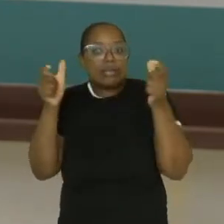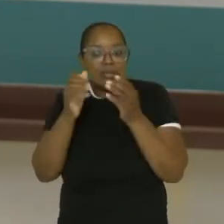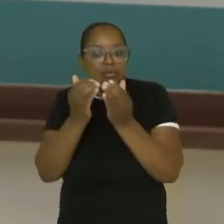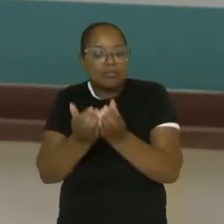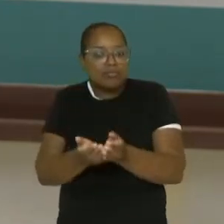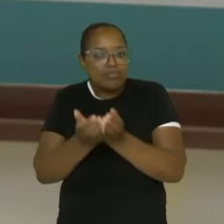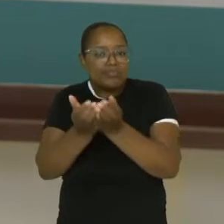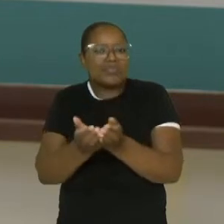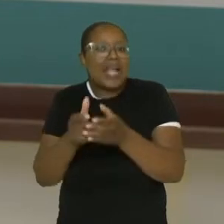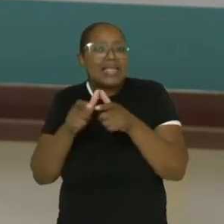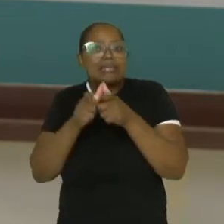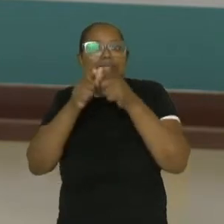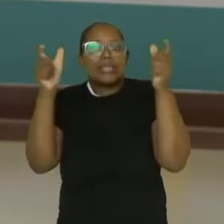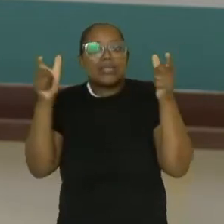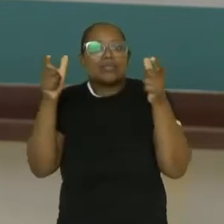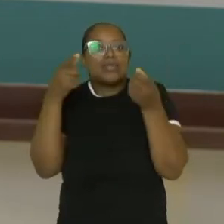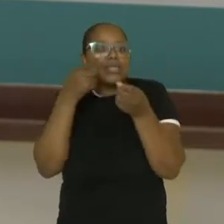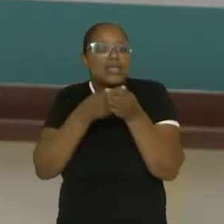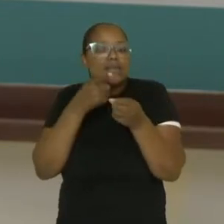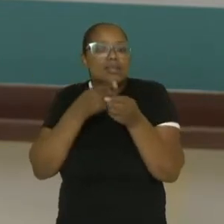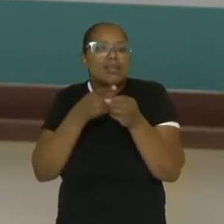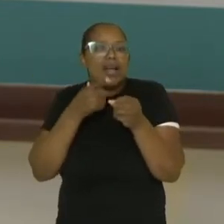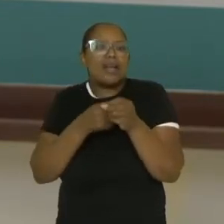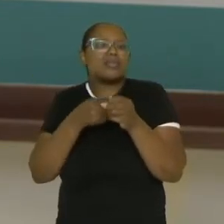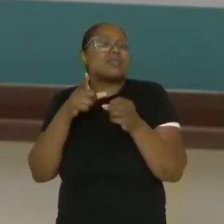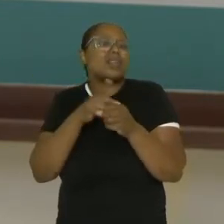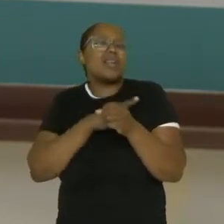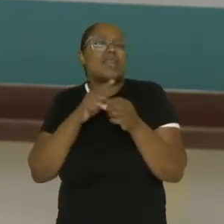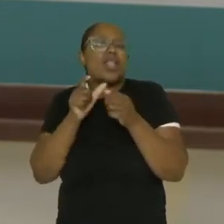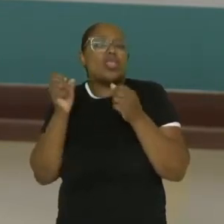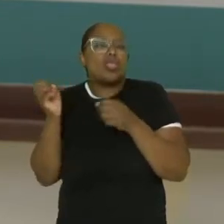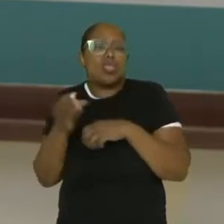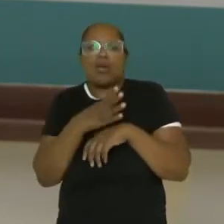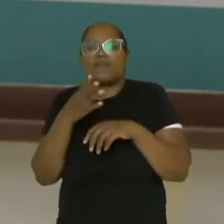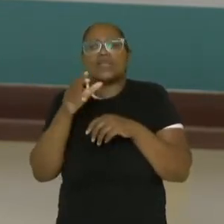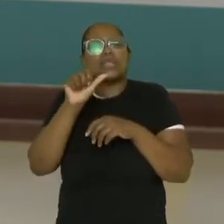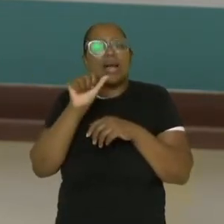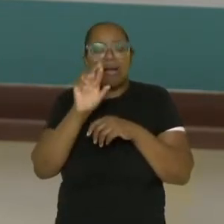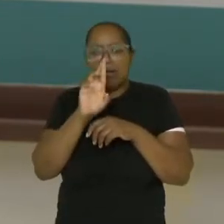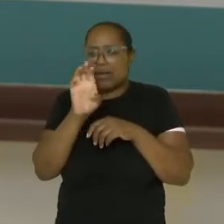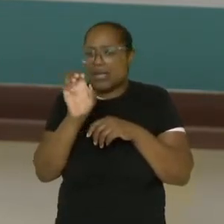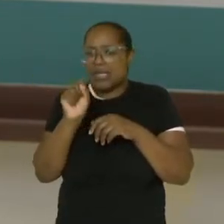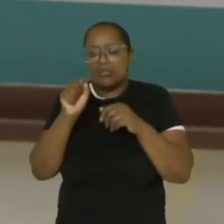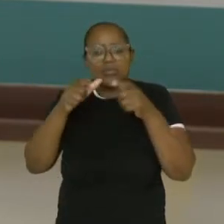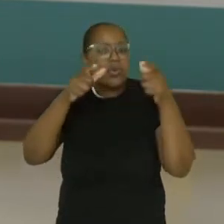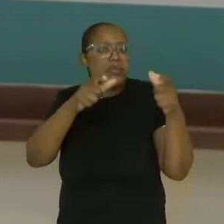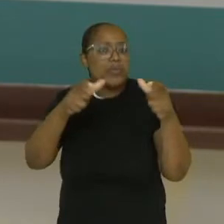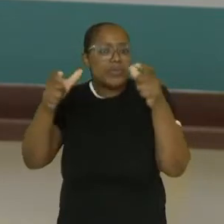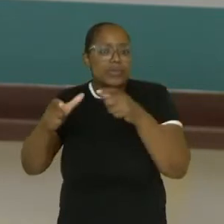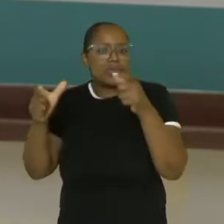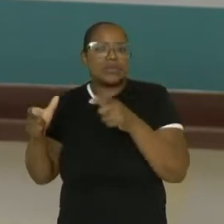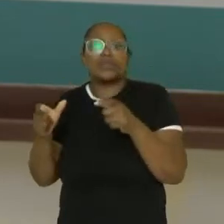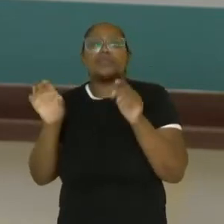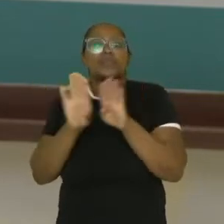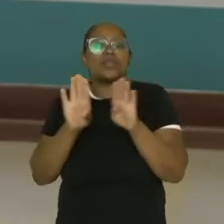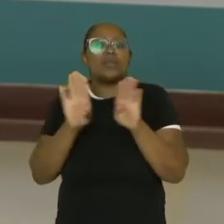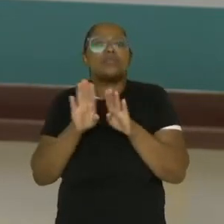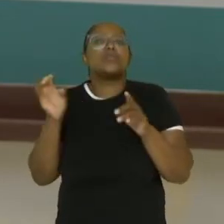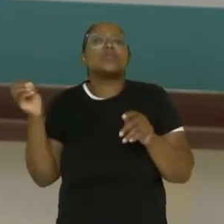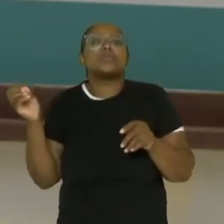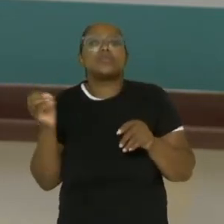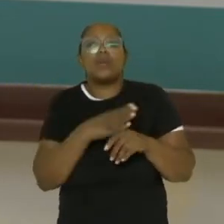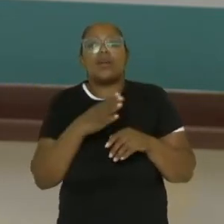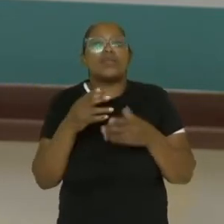metrópoles concretizaram o vislumbre de novas áreas e nessas novas áreas com novos tipos